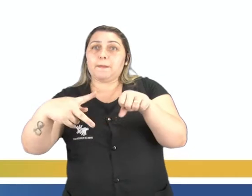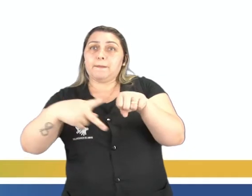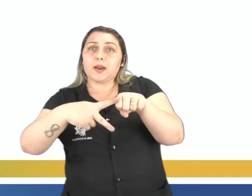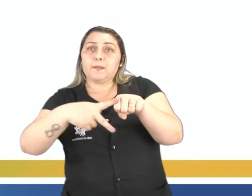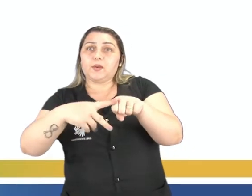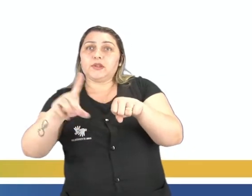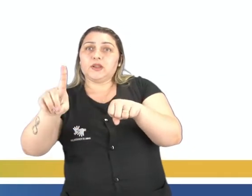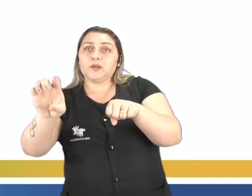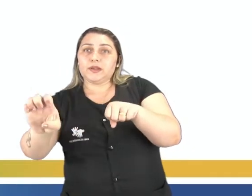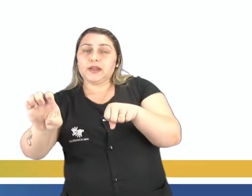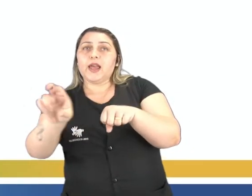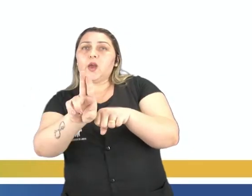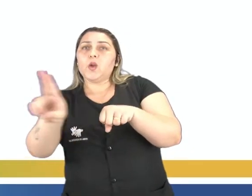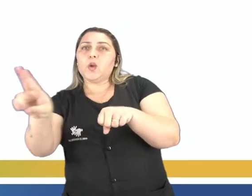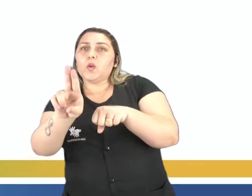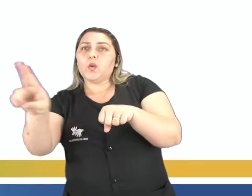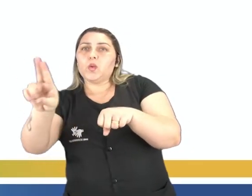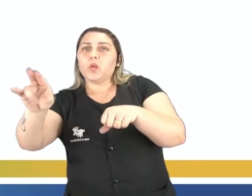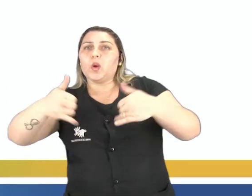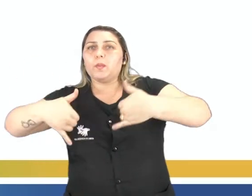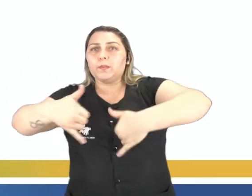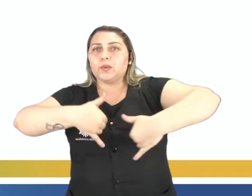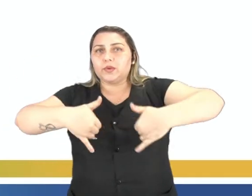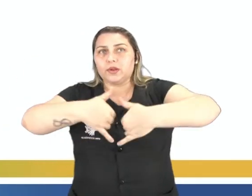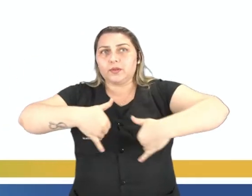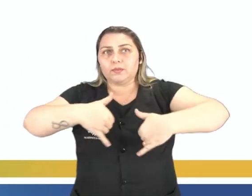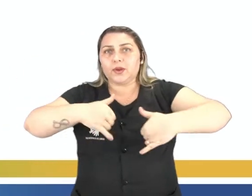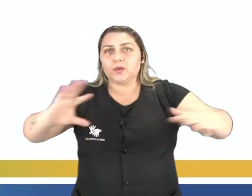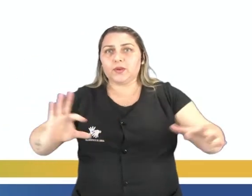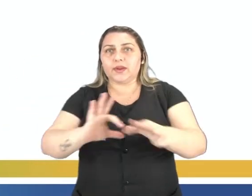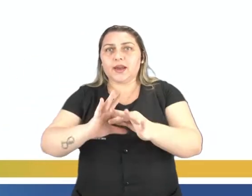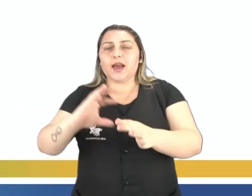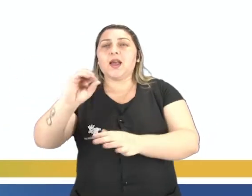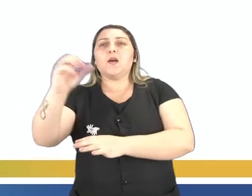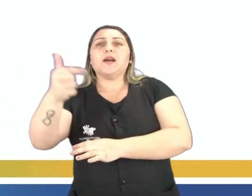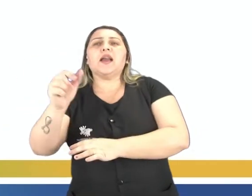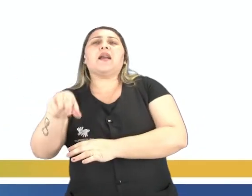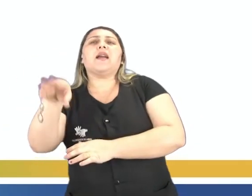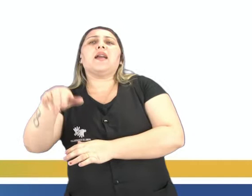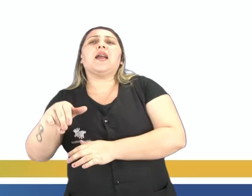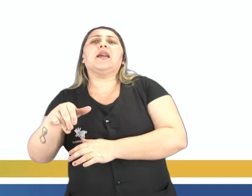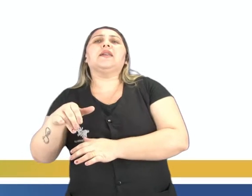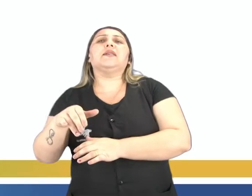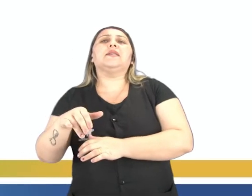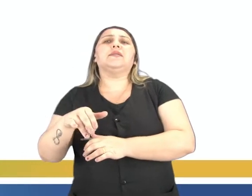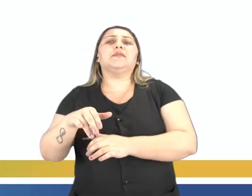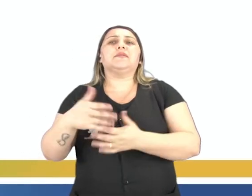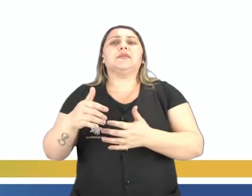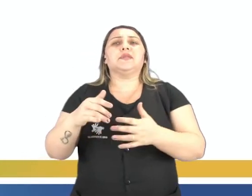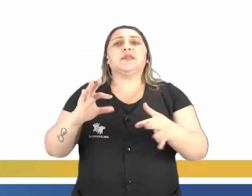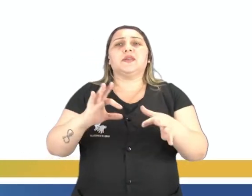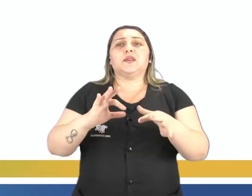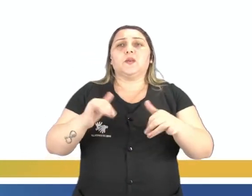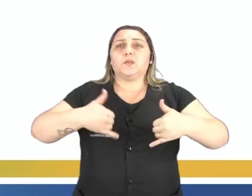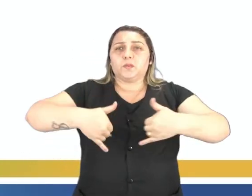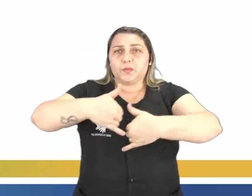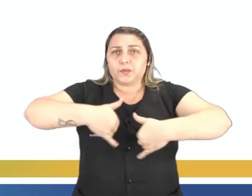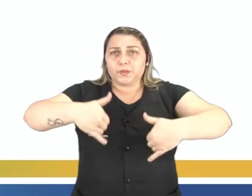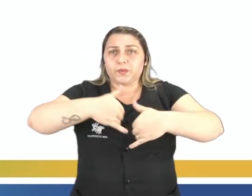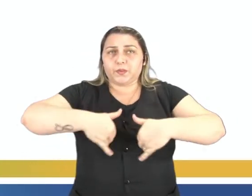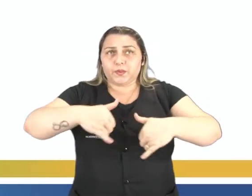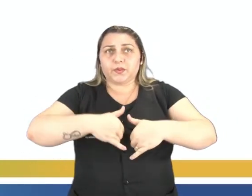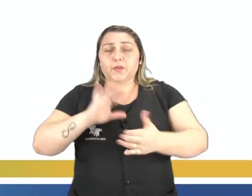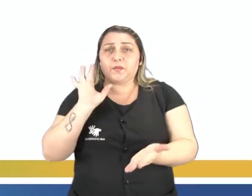de mais o nome do elemento químico ligado ao oxigênio. Quem são os elementos químicos ou as famílias que têm um